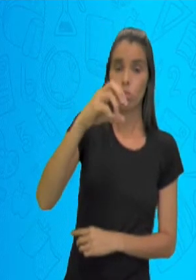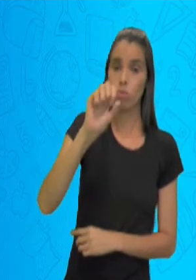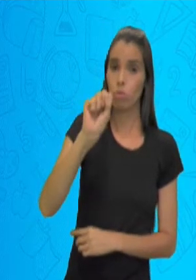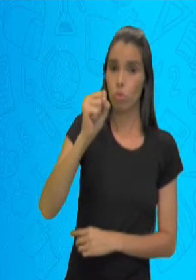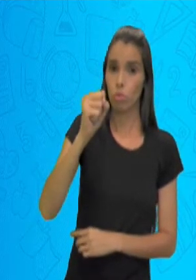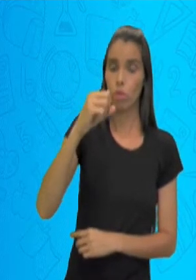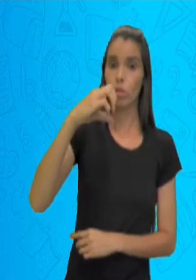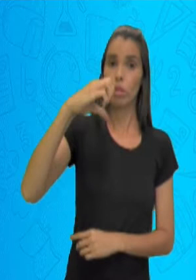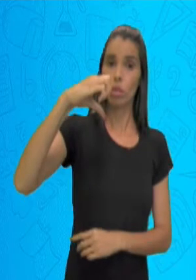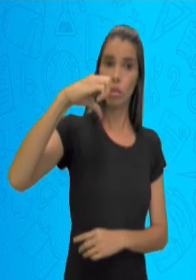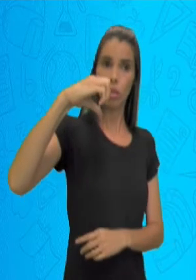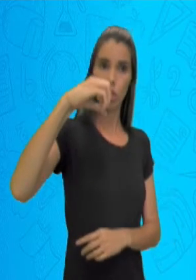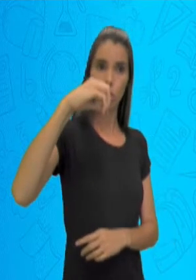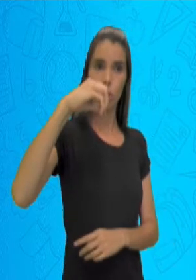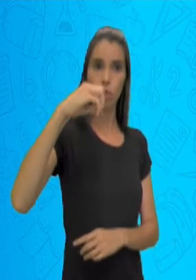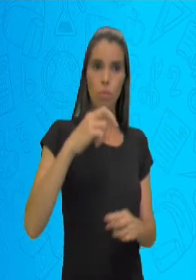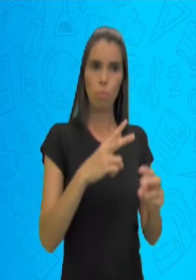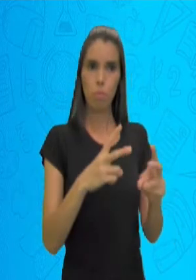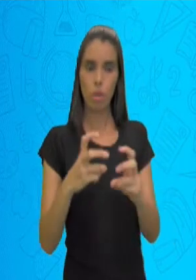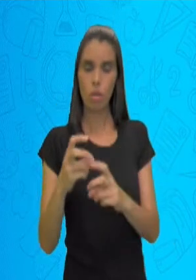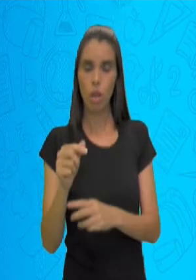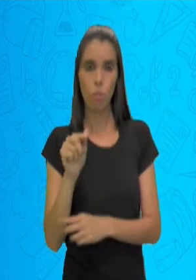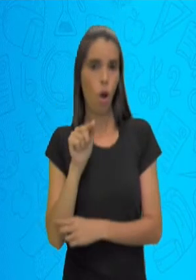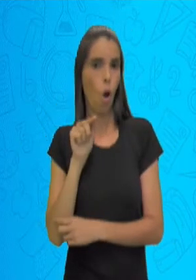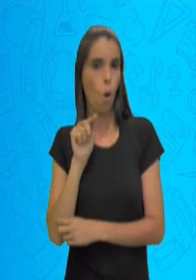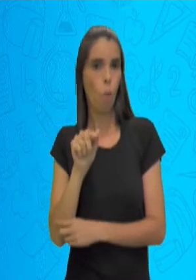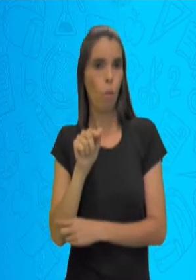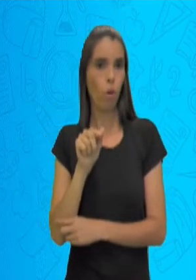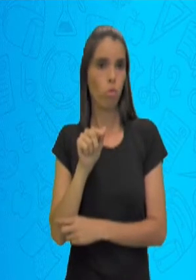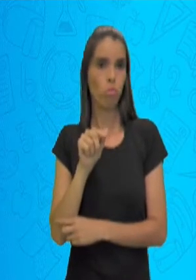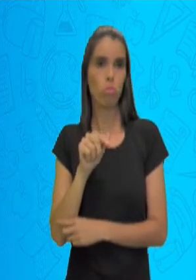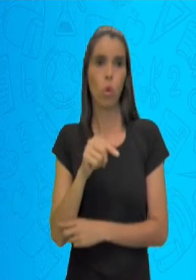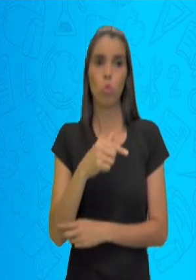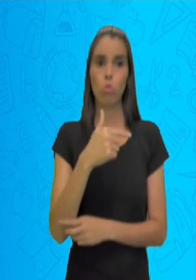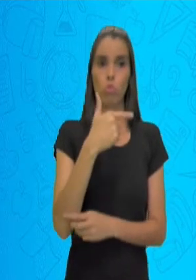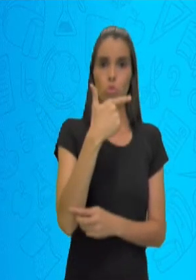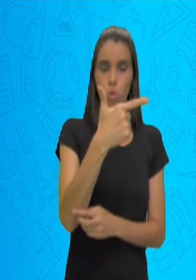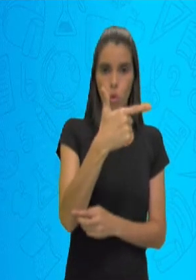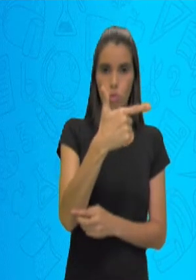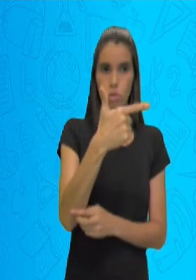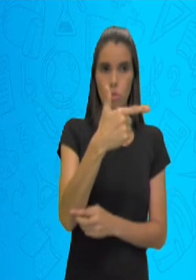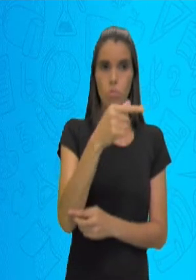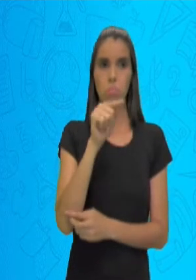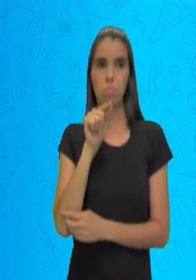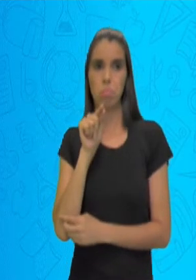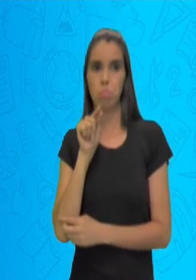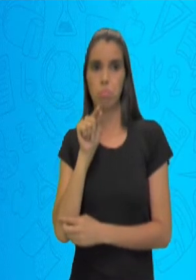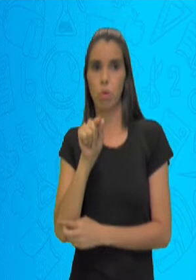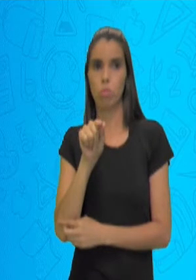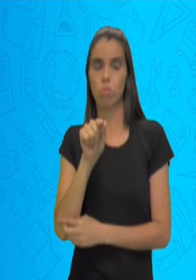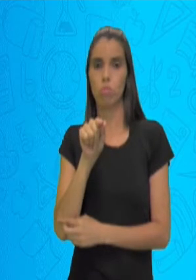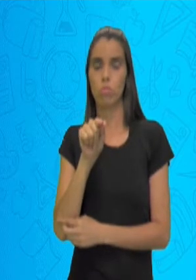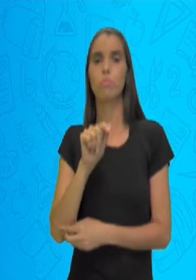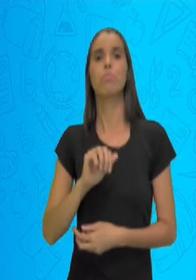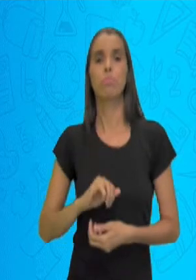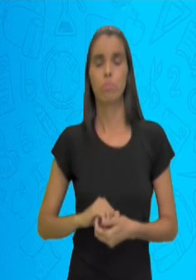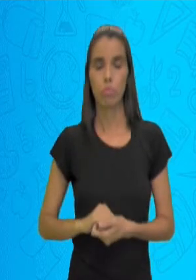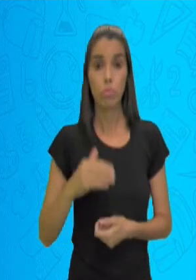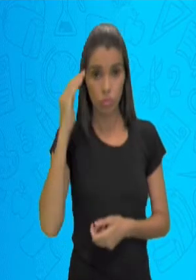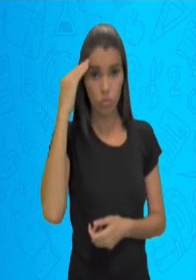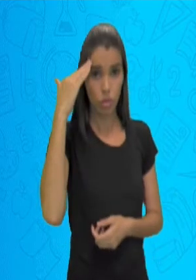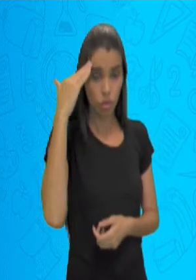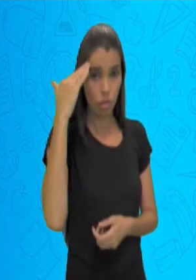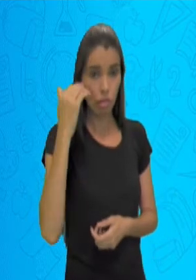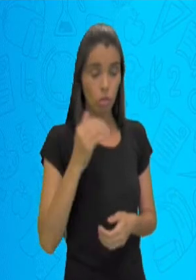2389. E veja que o ponto separa a primeira classe da segunda classe. Você está entendendo como